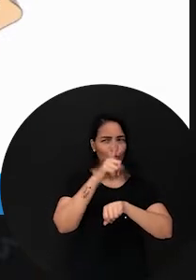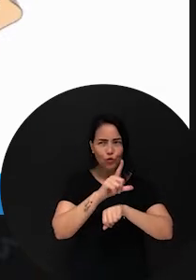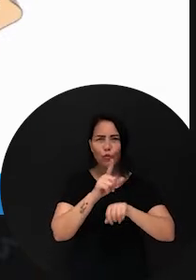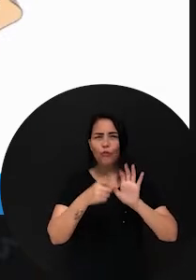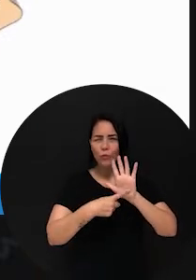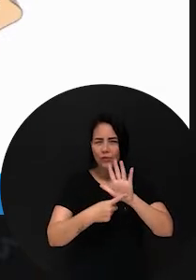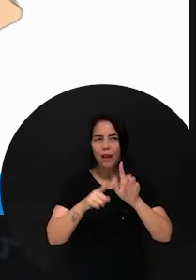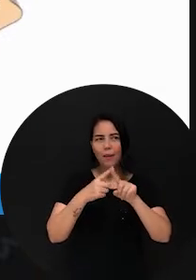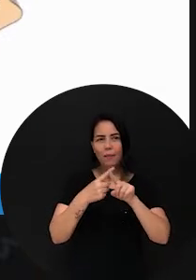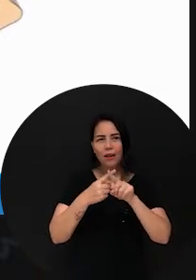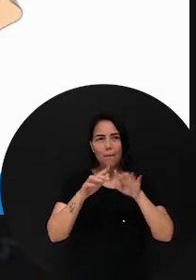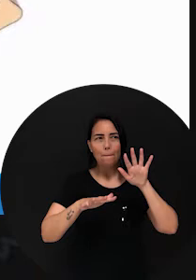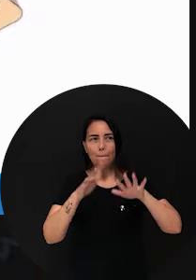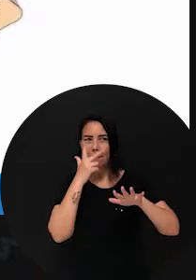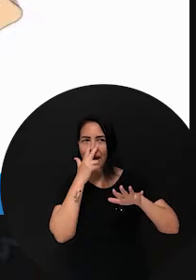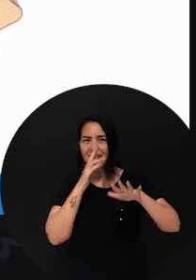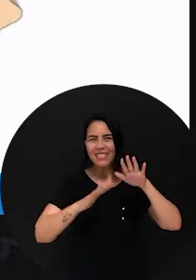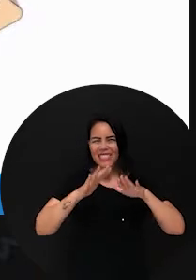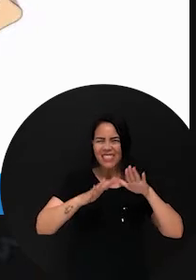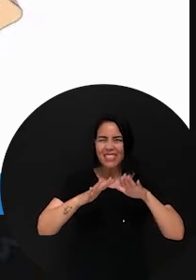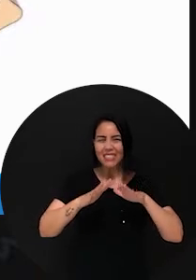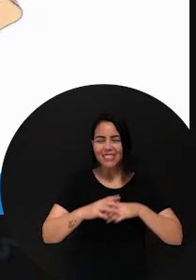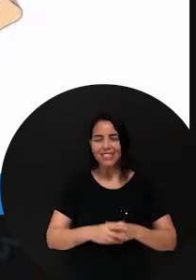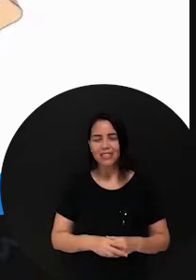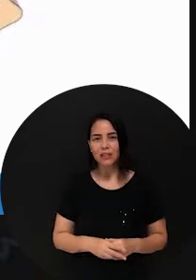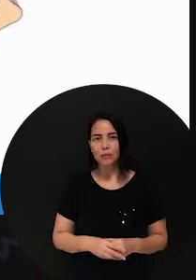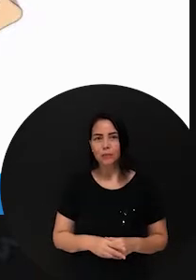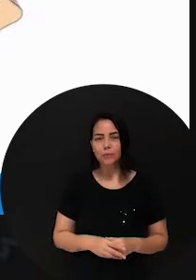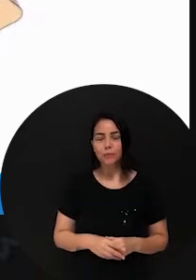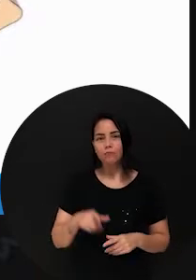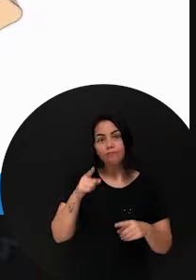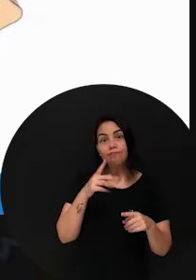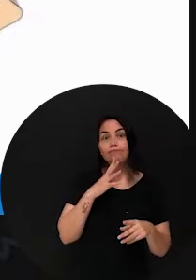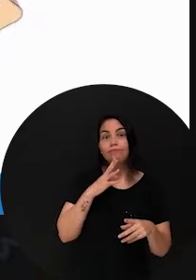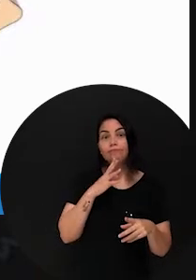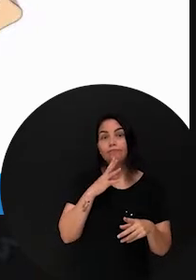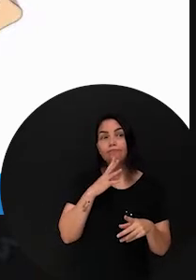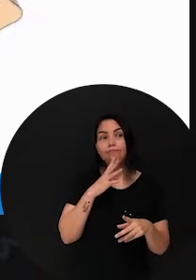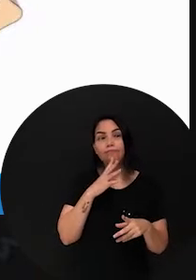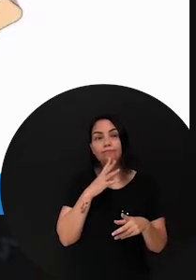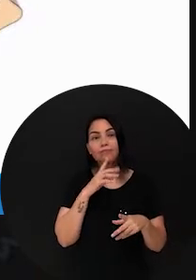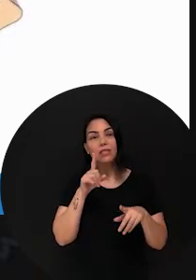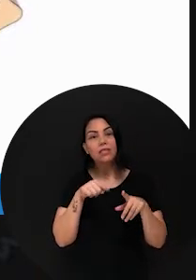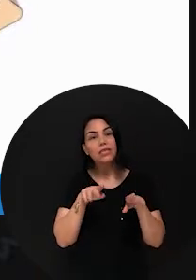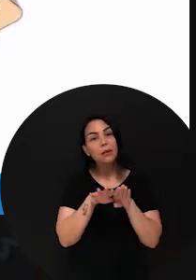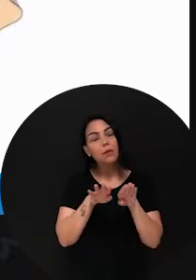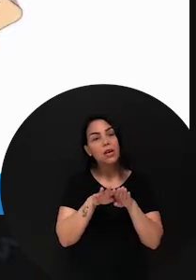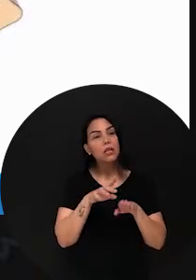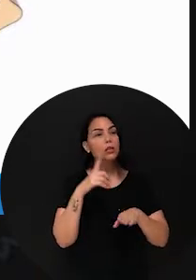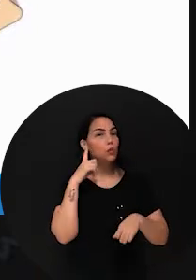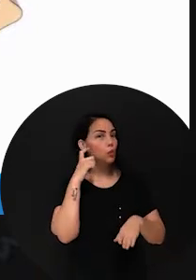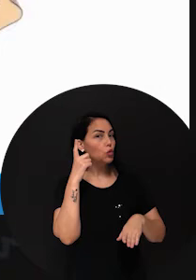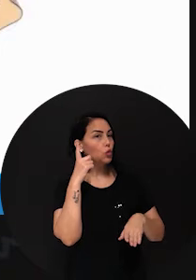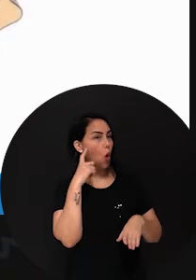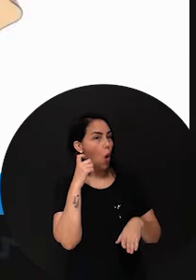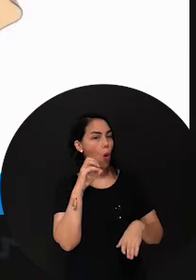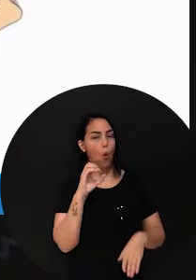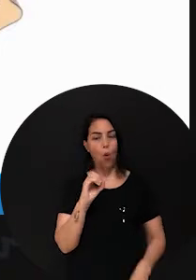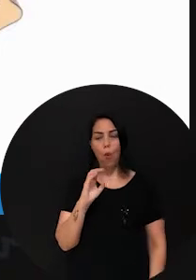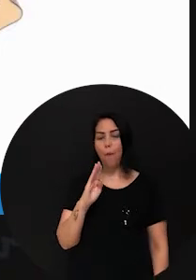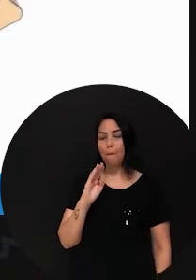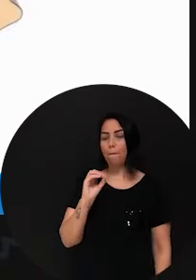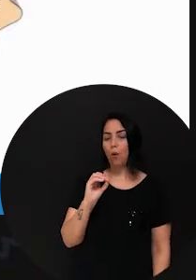para ver se sincronizou o áudio aí com a imagem. Vocês vão conhecer o som do oboé, um instrumento bem diferente, mas